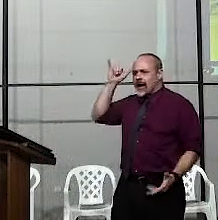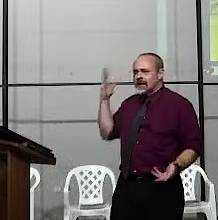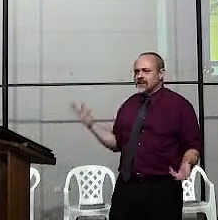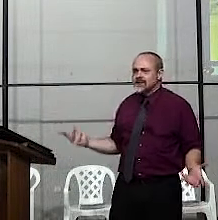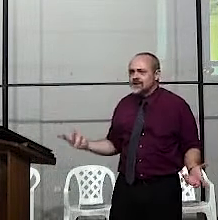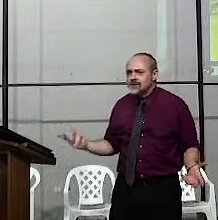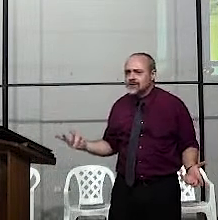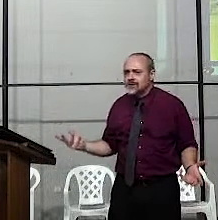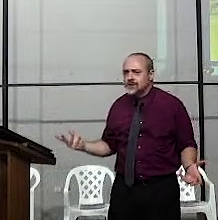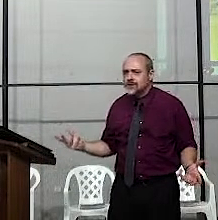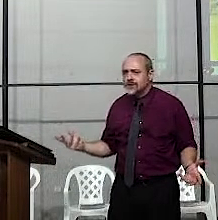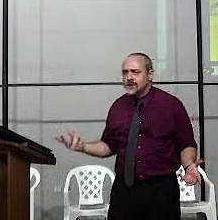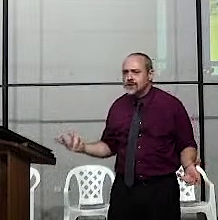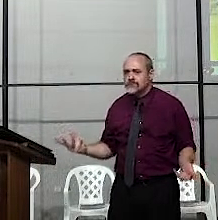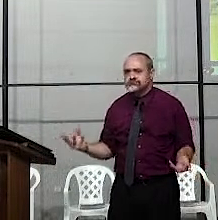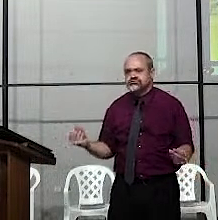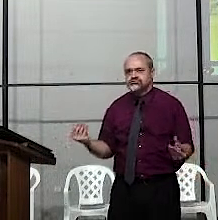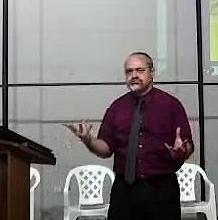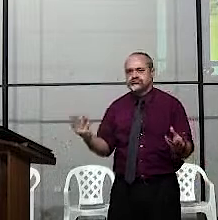Quantas vacas?